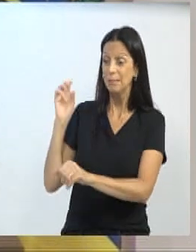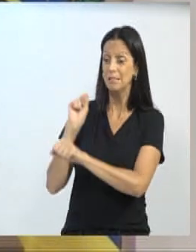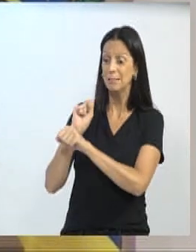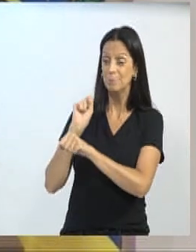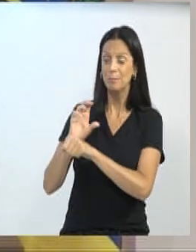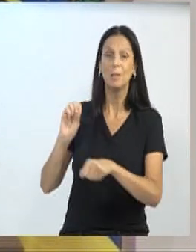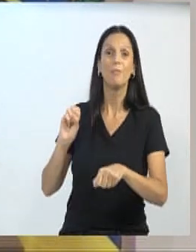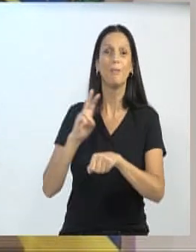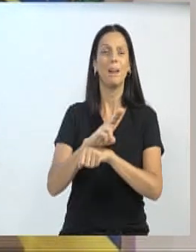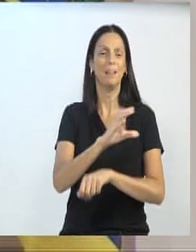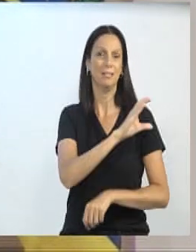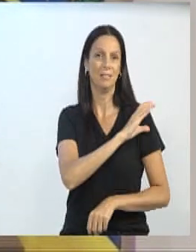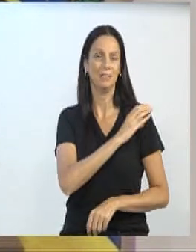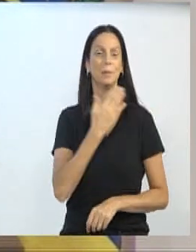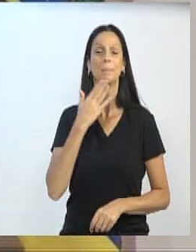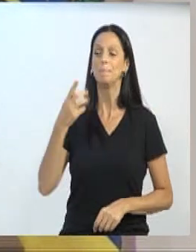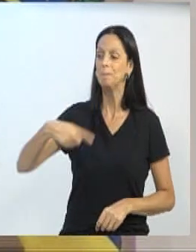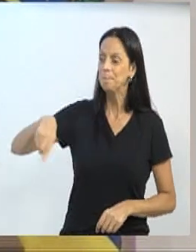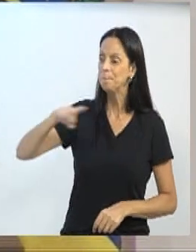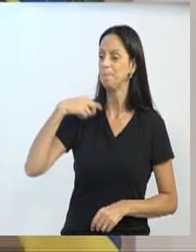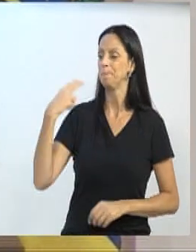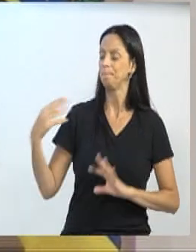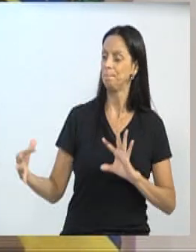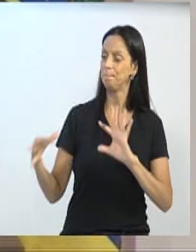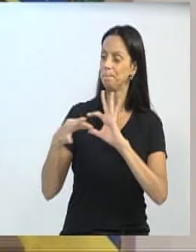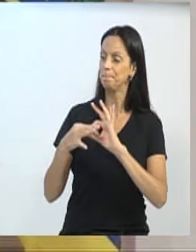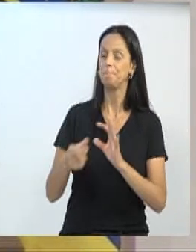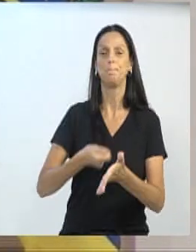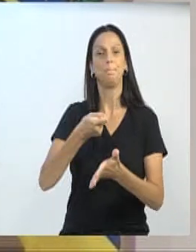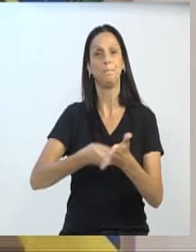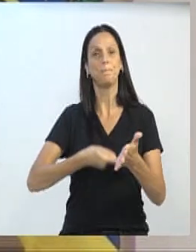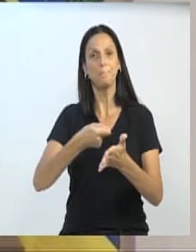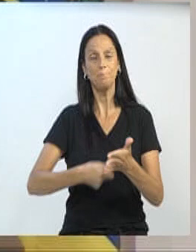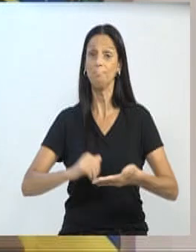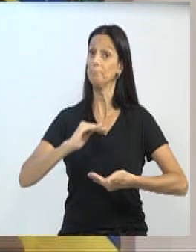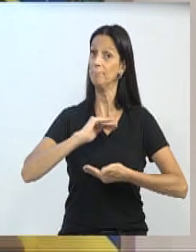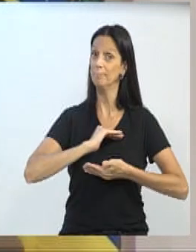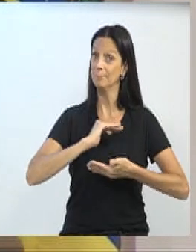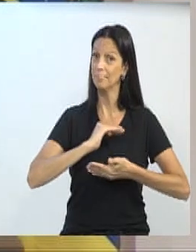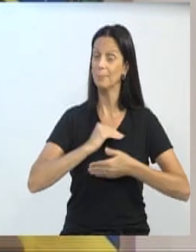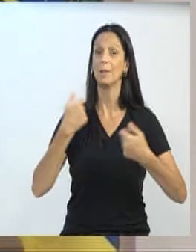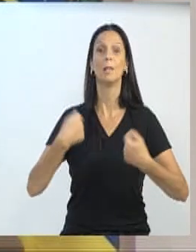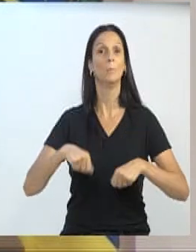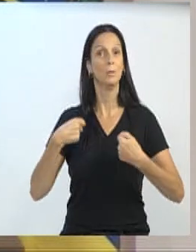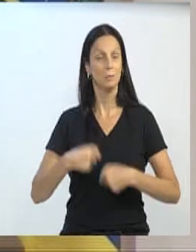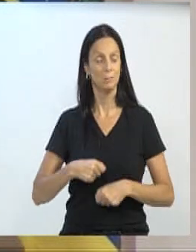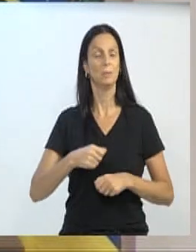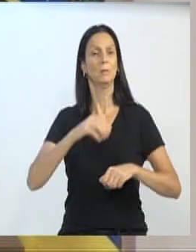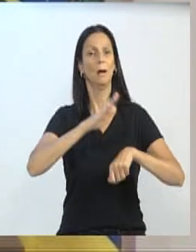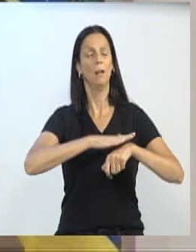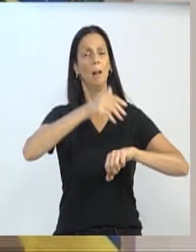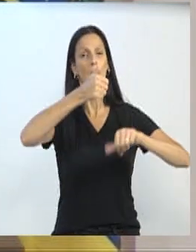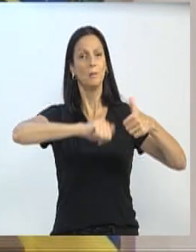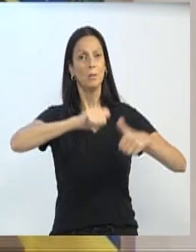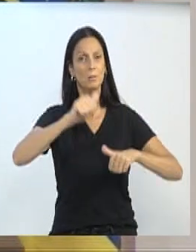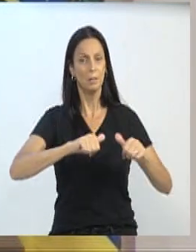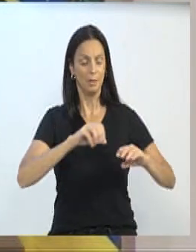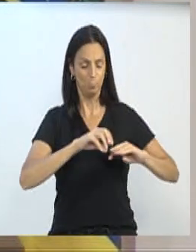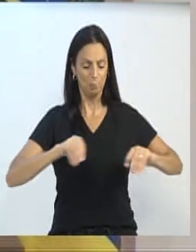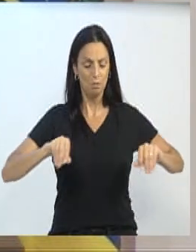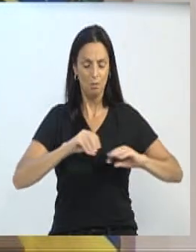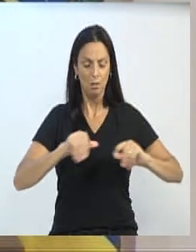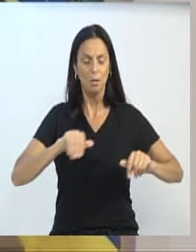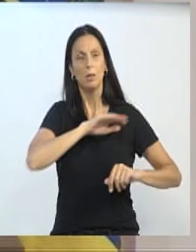um pedido aos senhores vereadores que juntamente comigo possam fazer essa cobrança a Defesa Civil para que faça de uma vez por toda análise geológica daquele